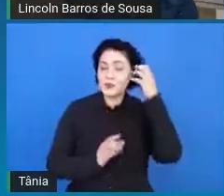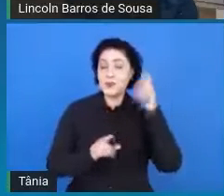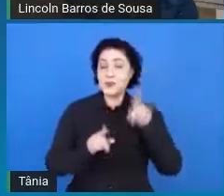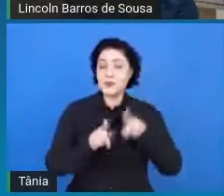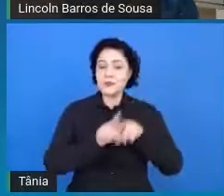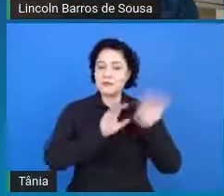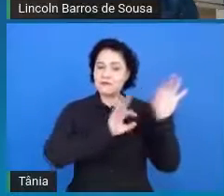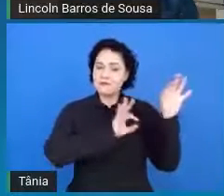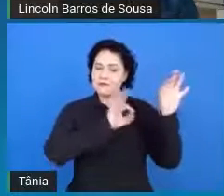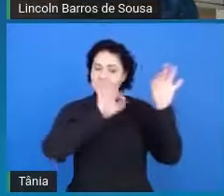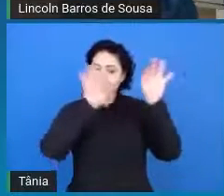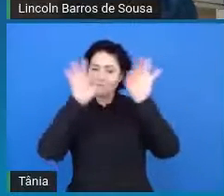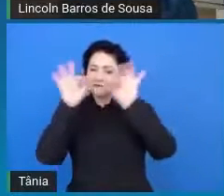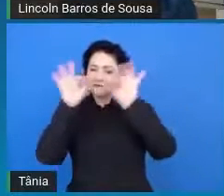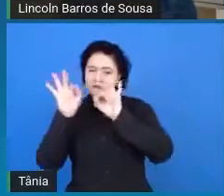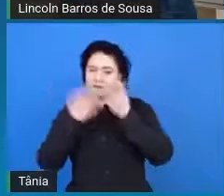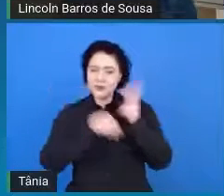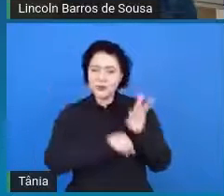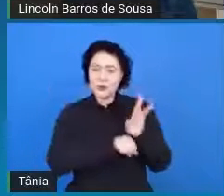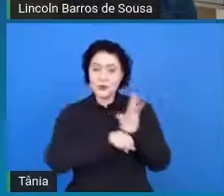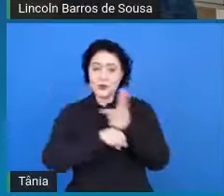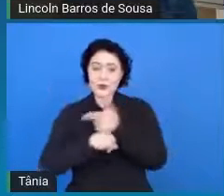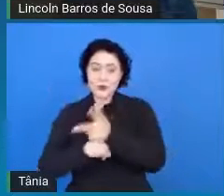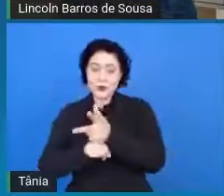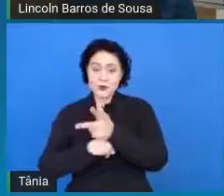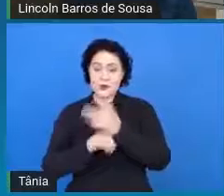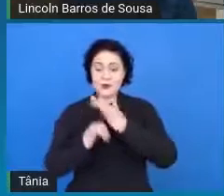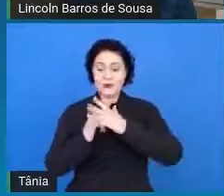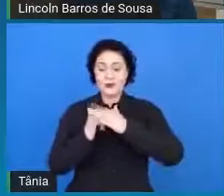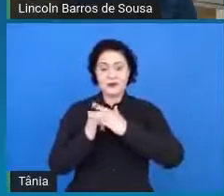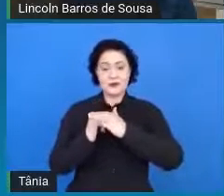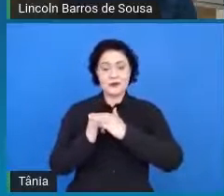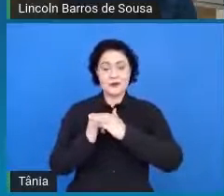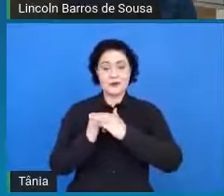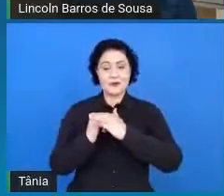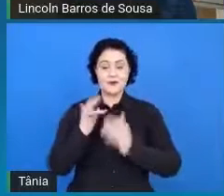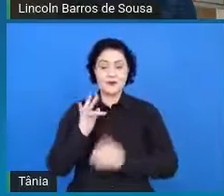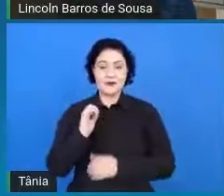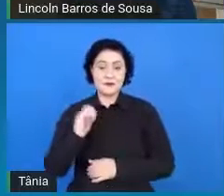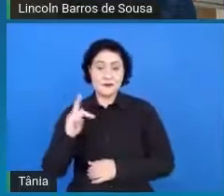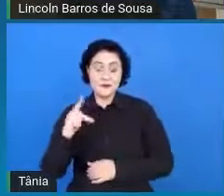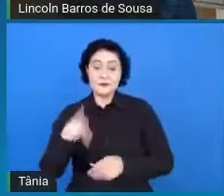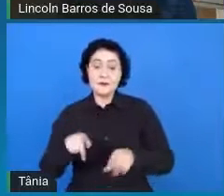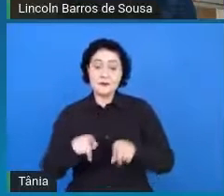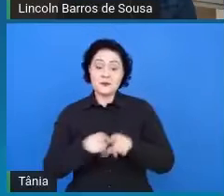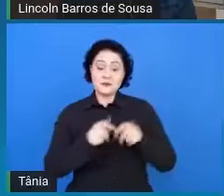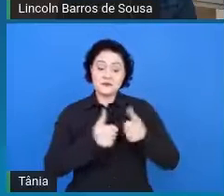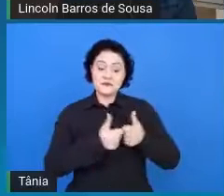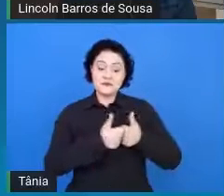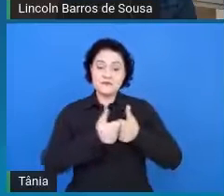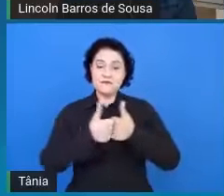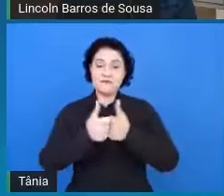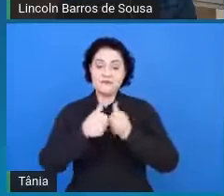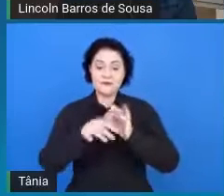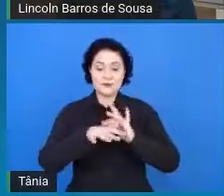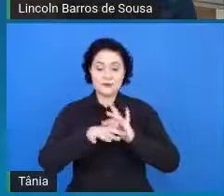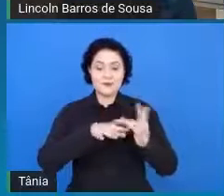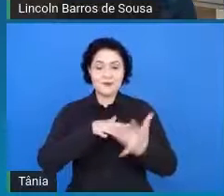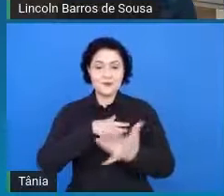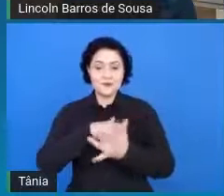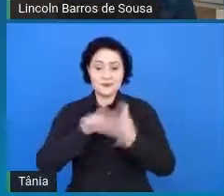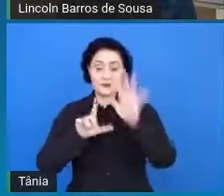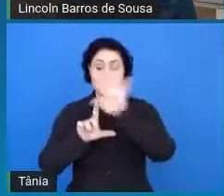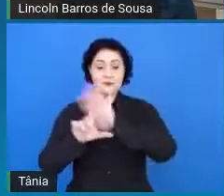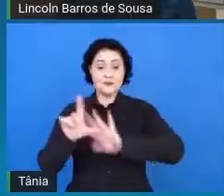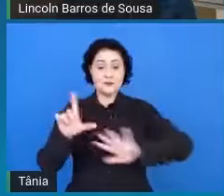assistem pelo canalfep aqueles que nos acompanham nas redes sociais nas